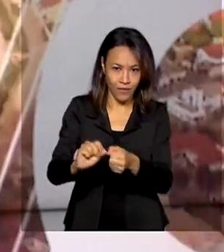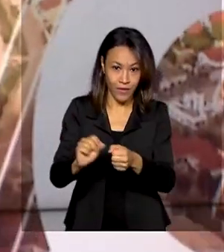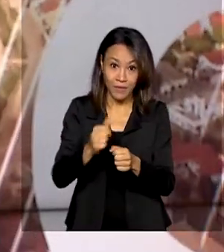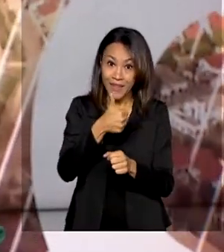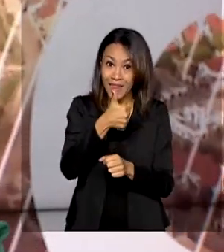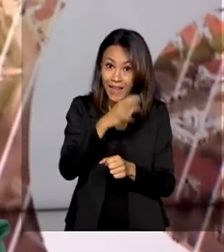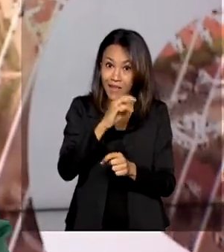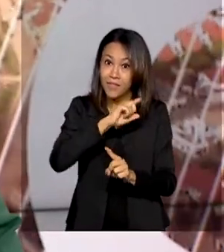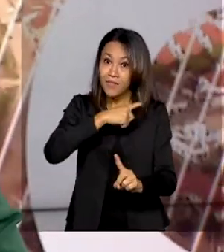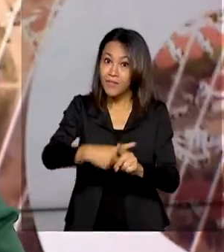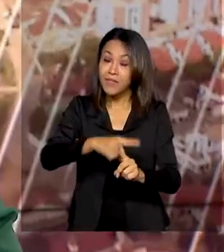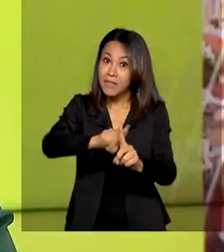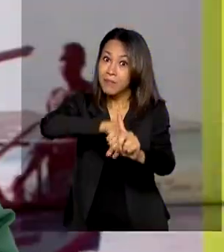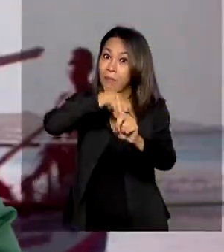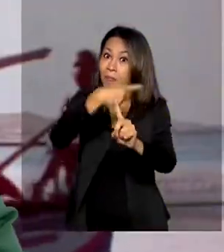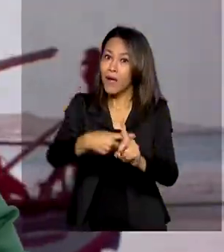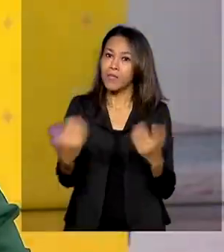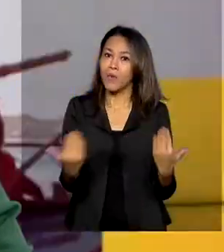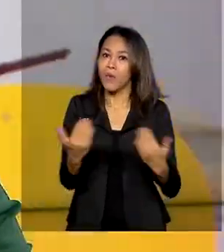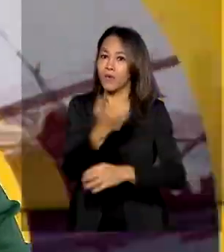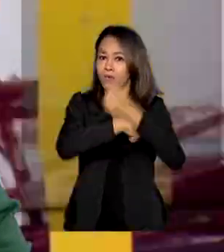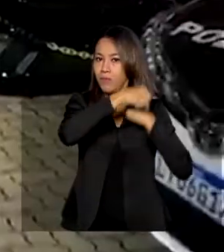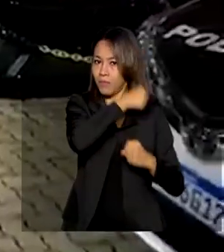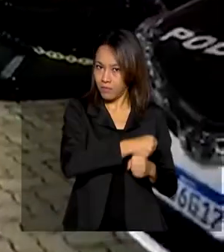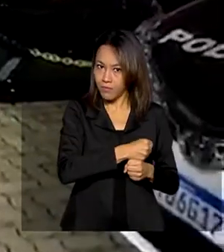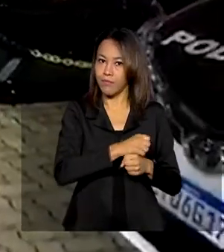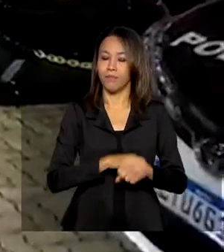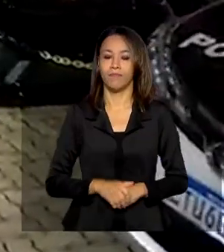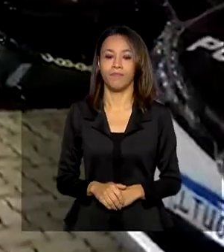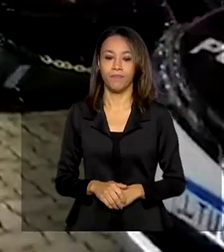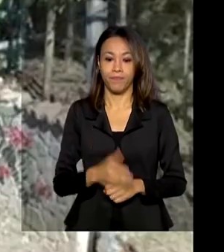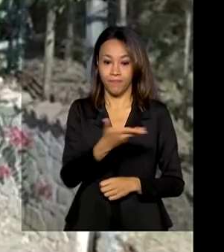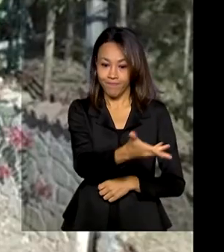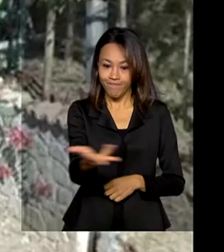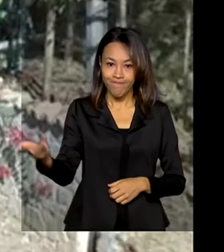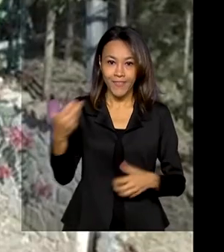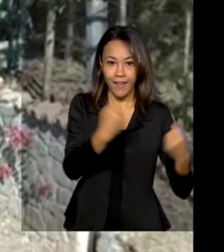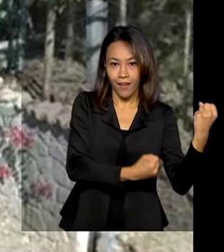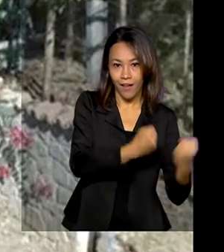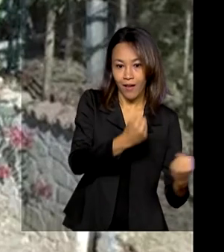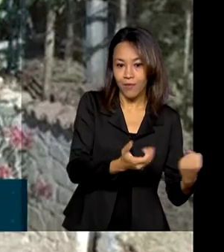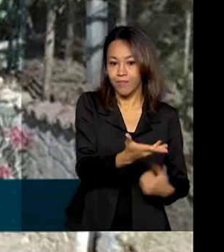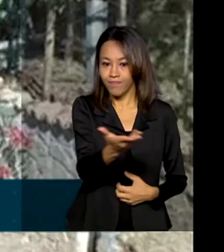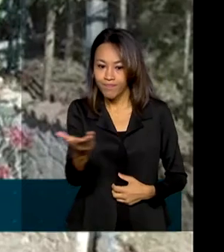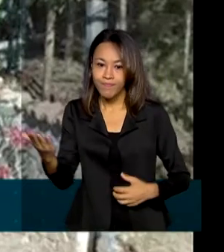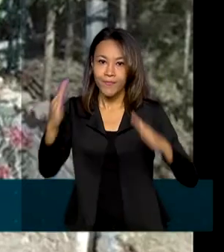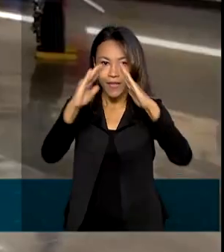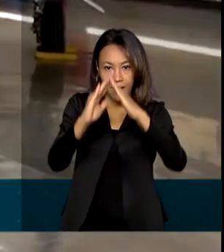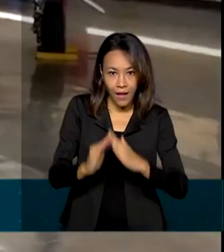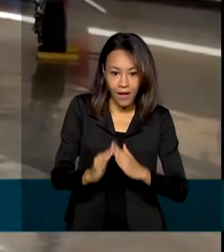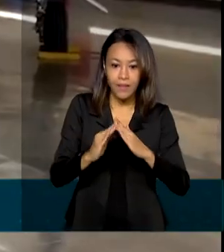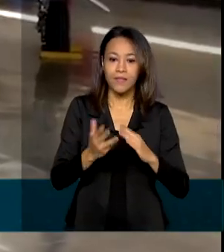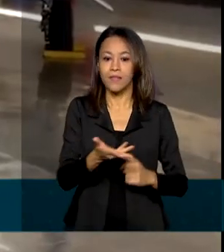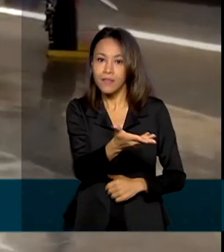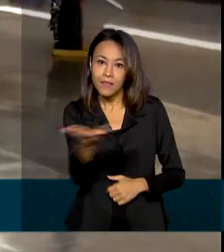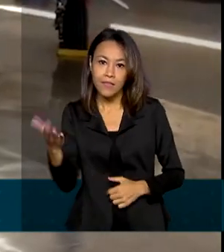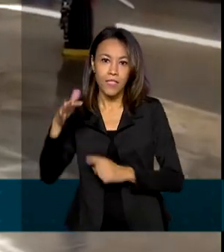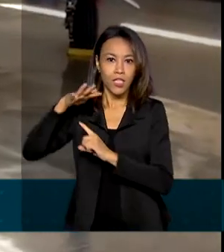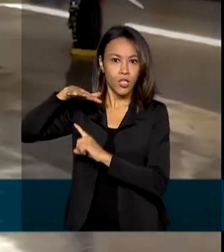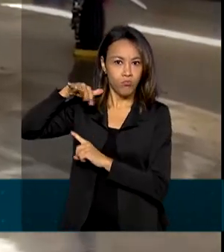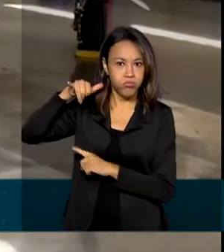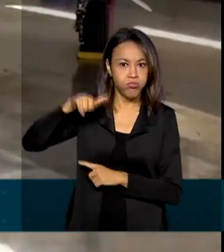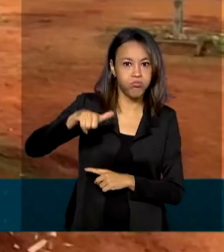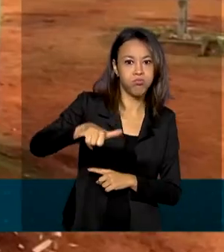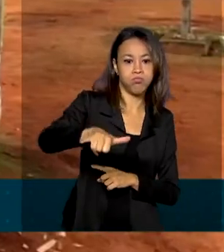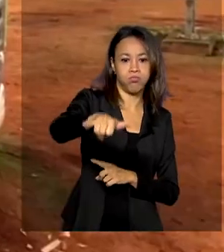mais que no mesmo período do ano passado. Veículos e móveis usados por traficantes e até este avião